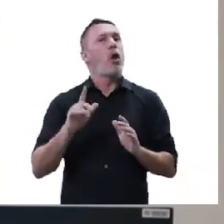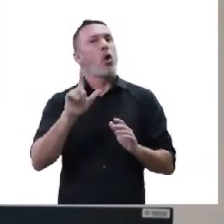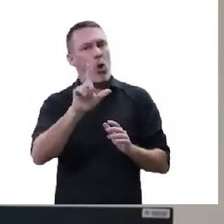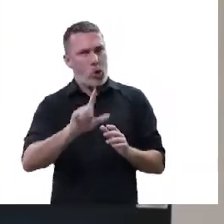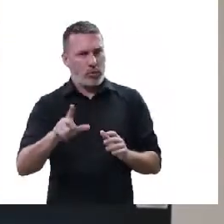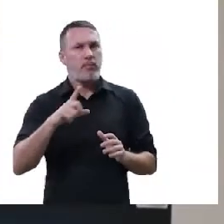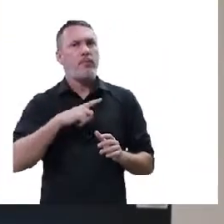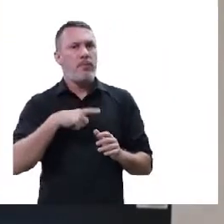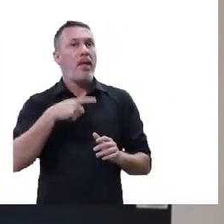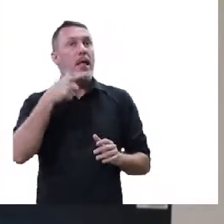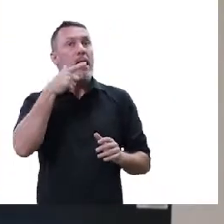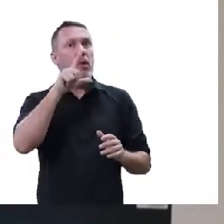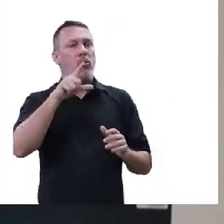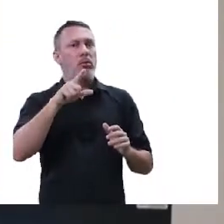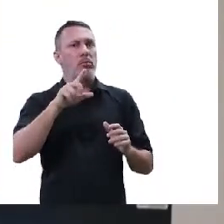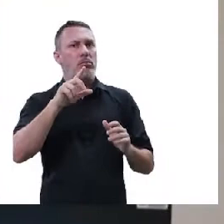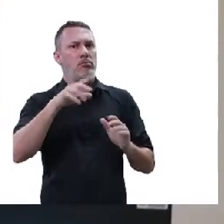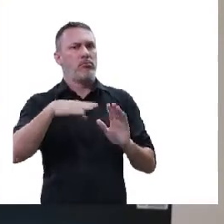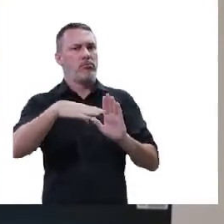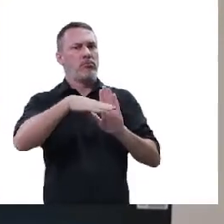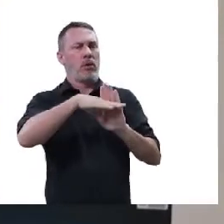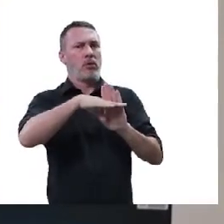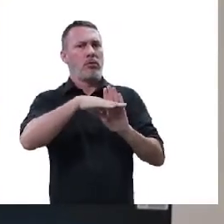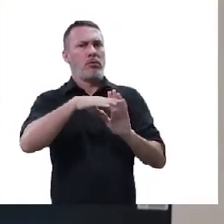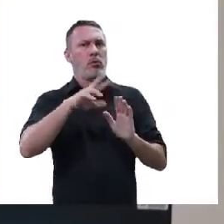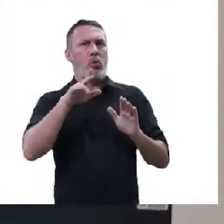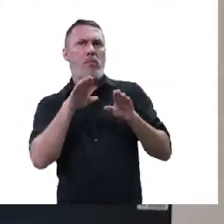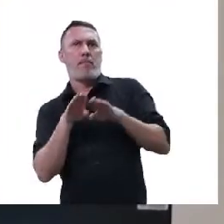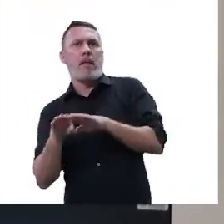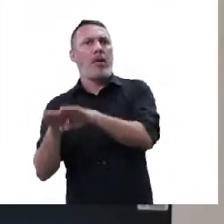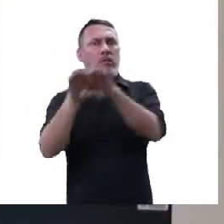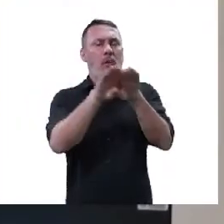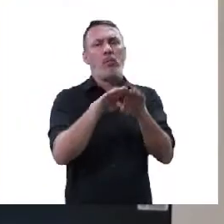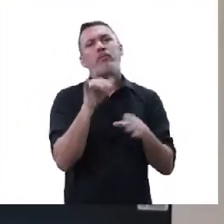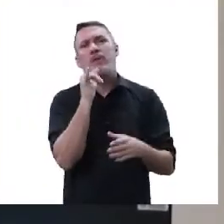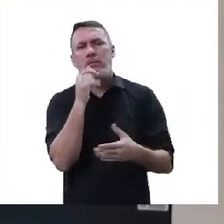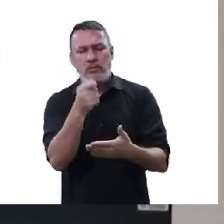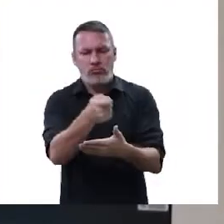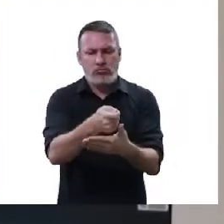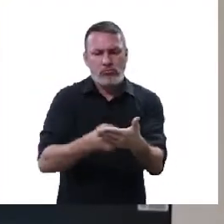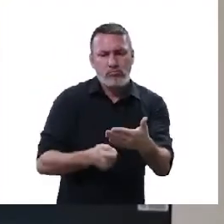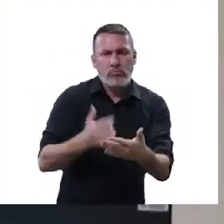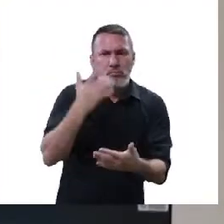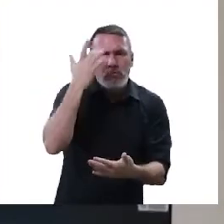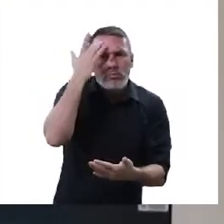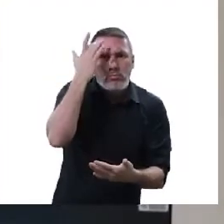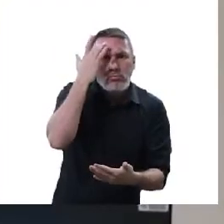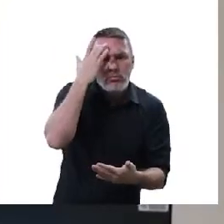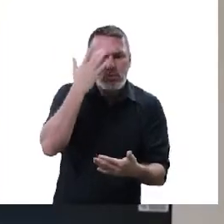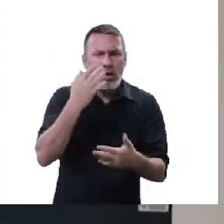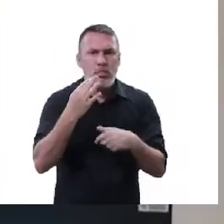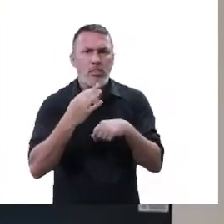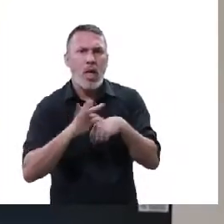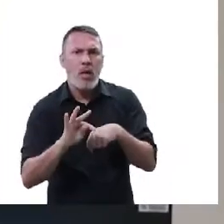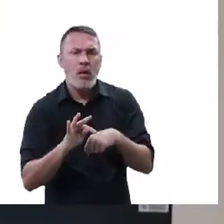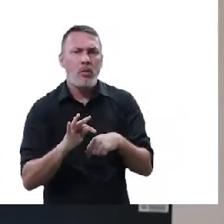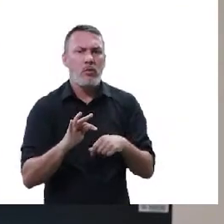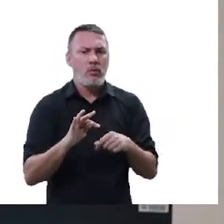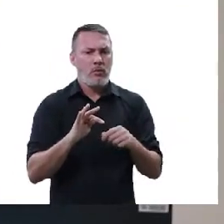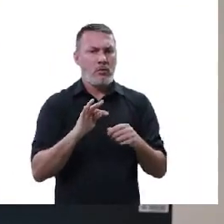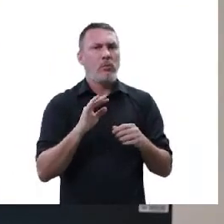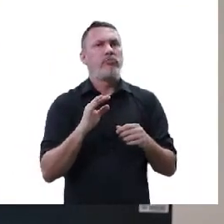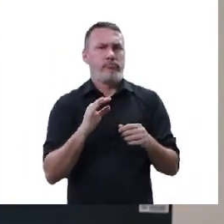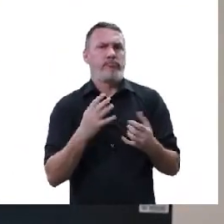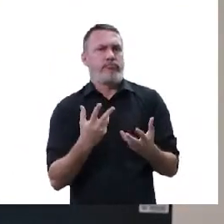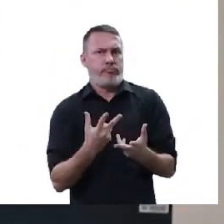a língua padrão, que também é uma variante que eu preciso utilizar em textos técnicos, ok? Mas eu